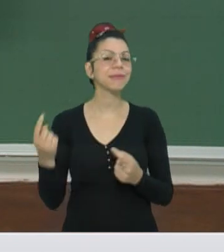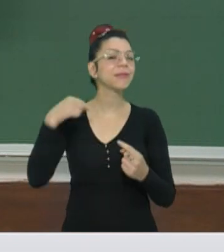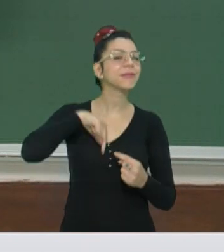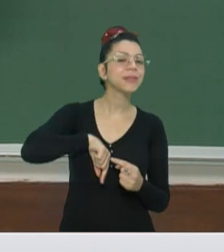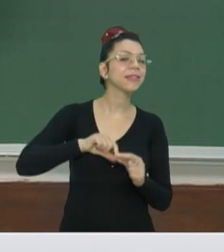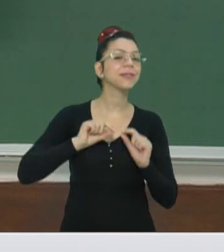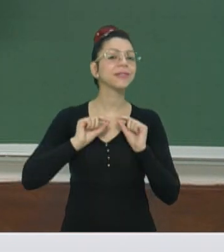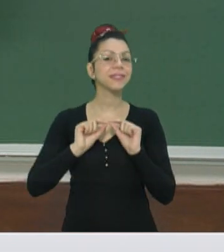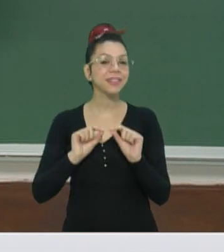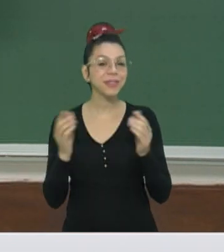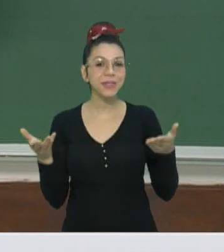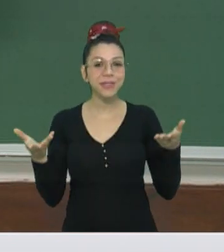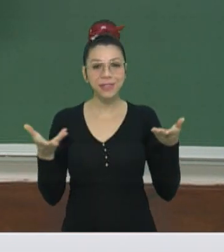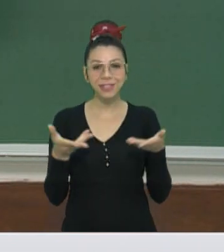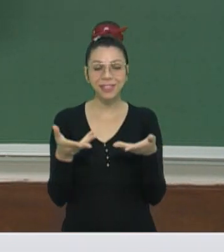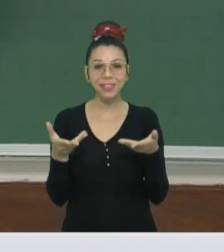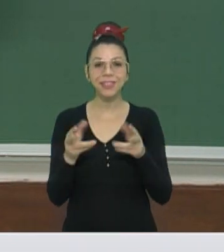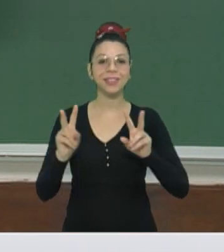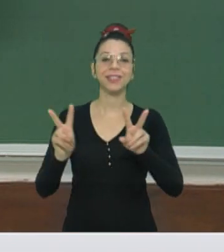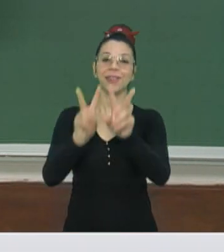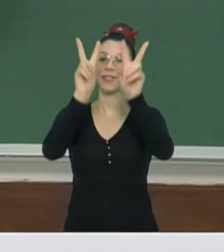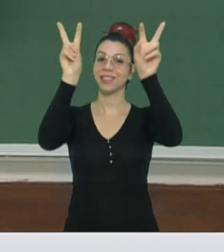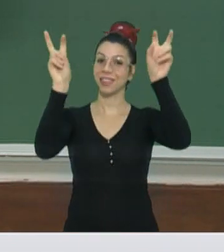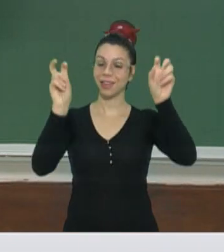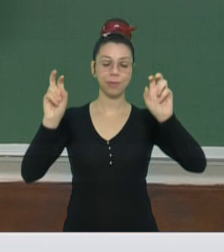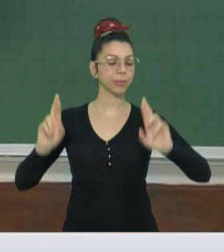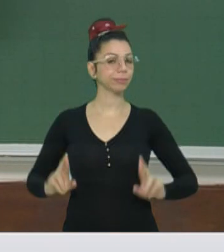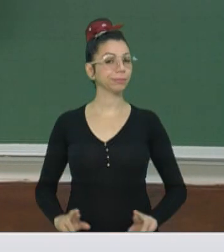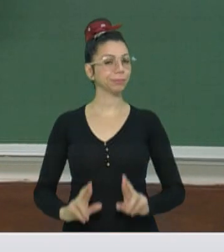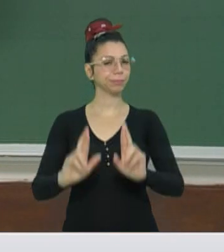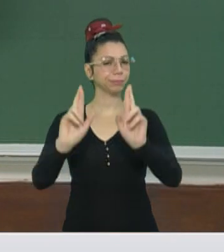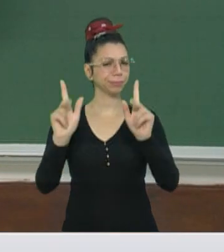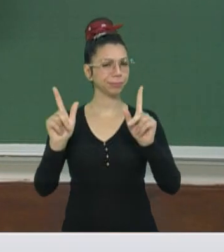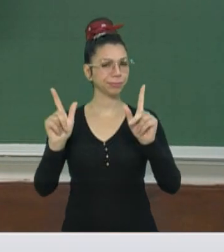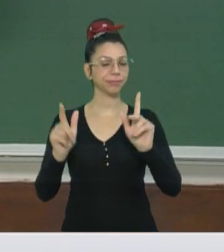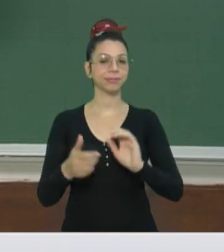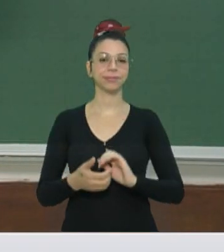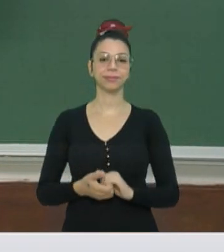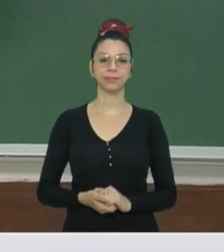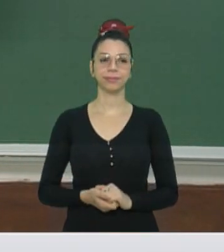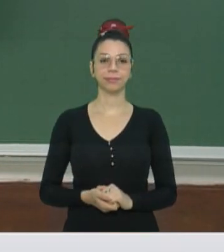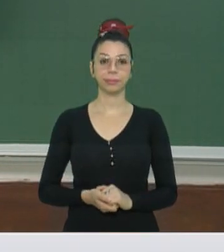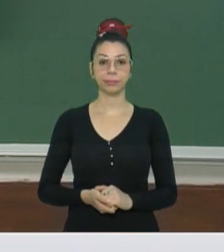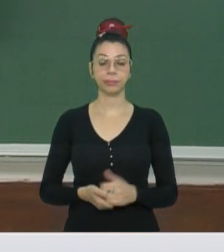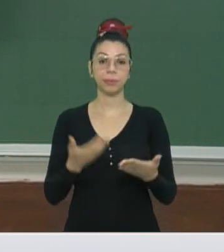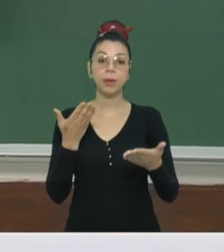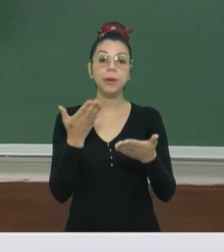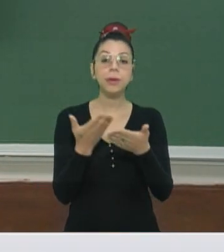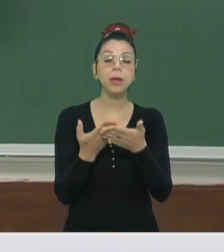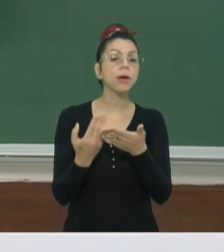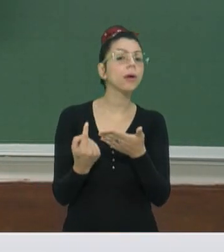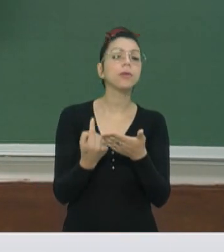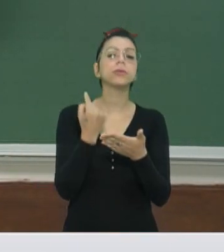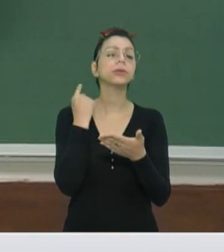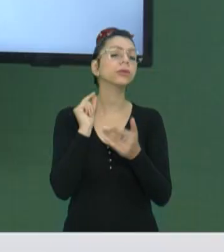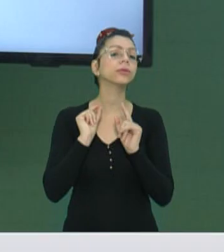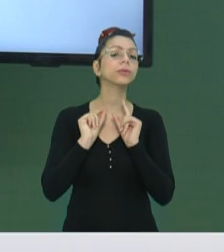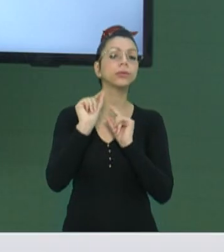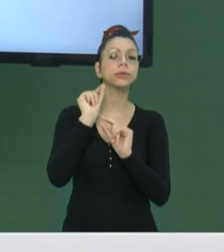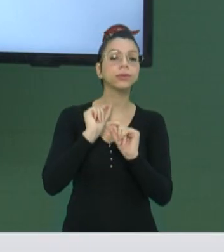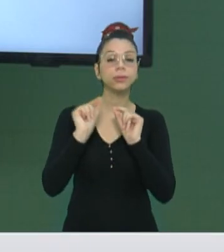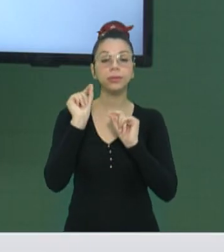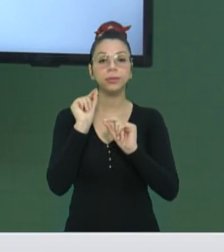Estamos de volta e hoje com um tema diferente. Vamos ver? Na aula passada, nós falamos